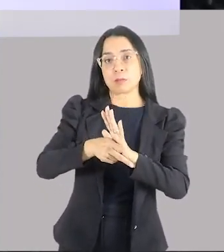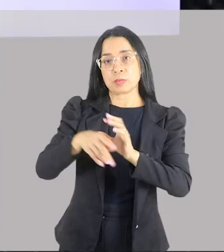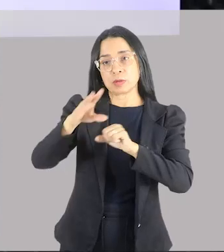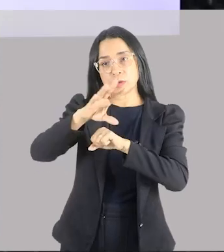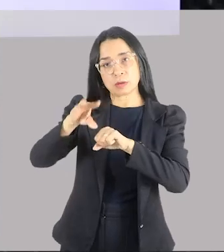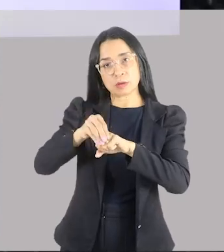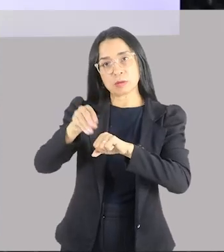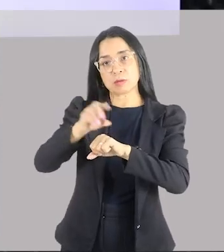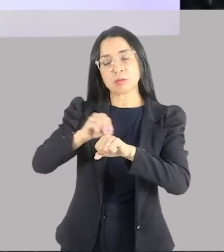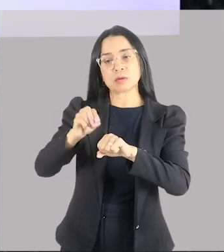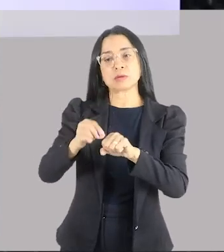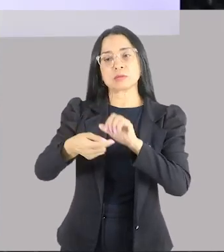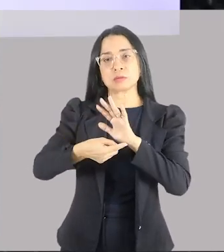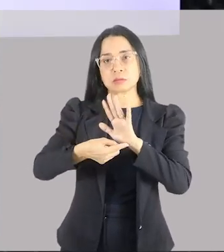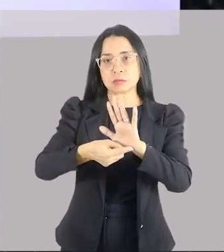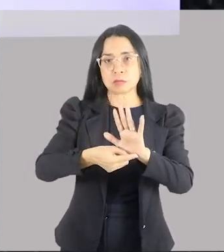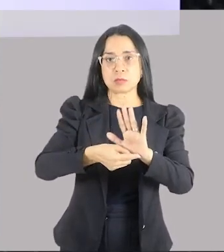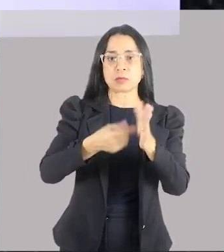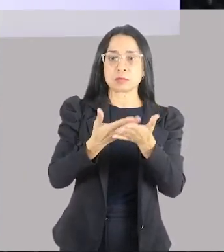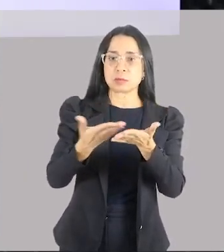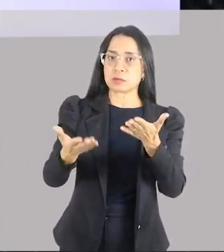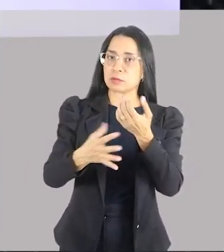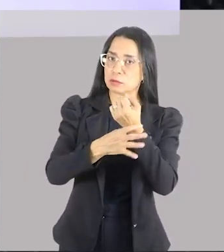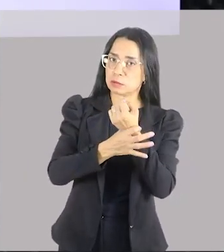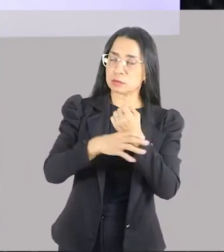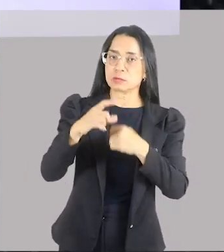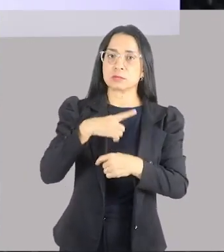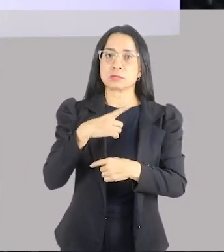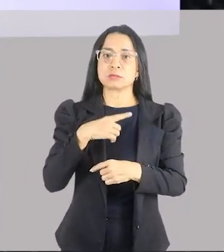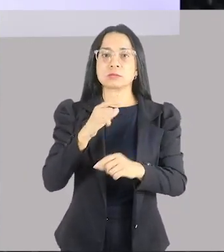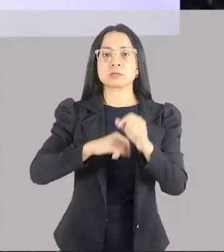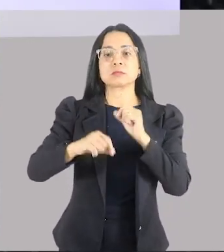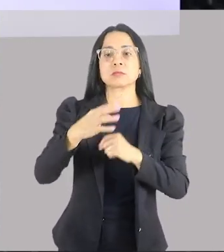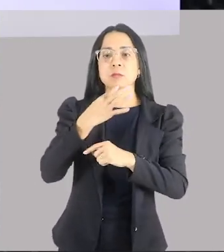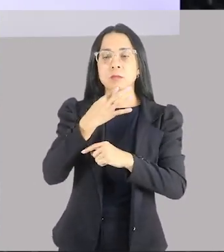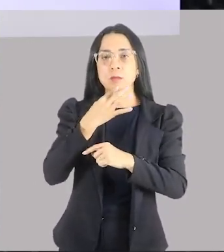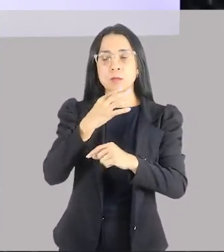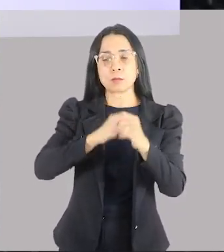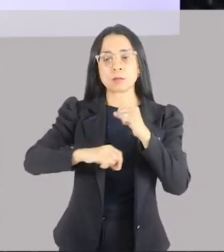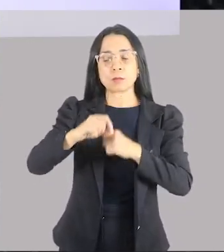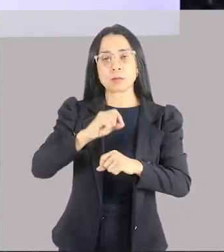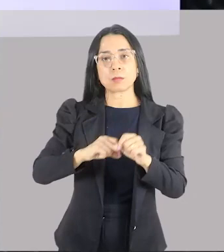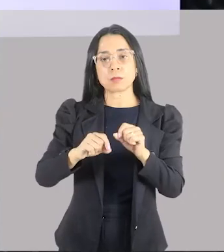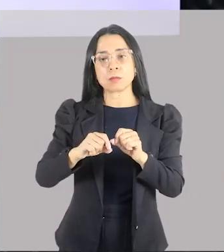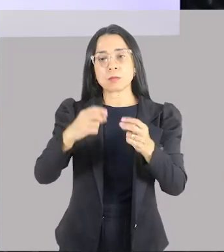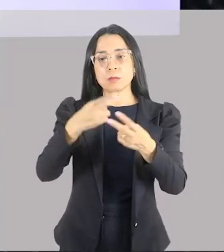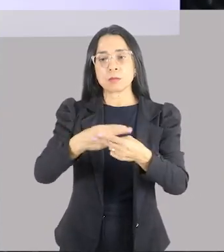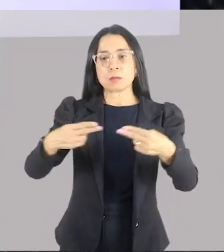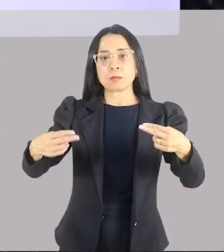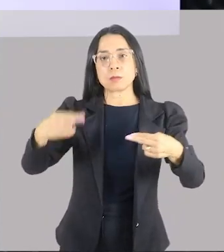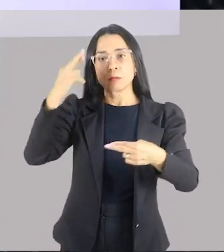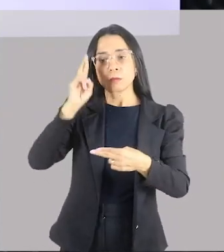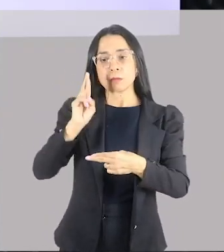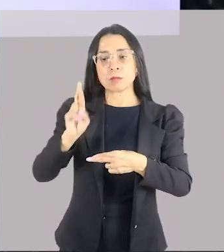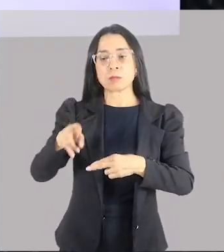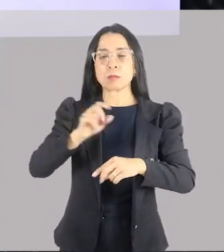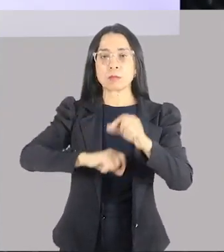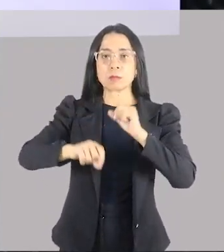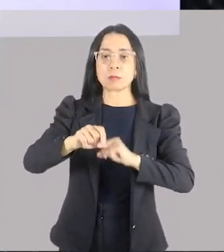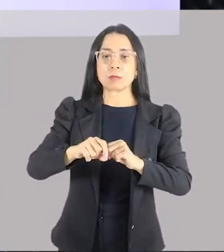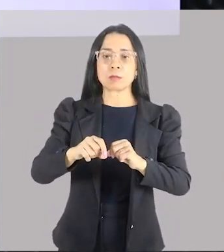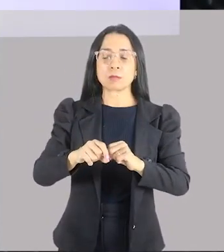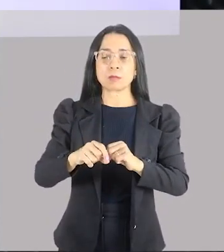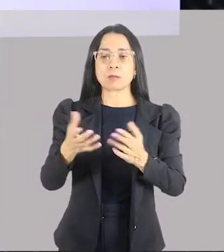conhecimento ele assevera e traz para a gente que a segurança vem deste conhecimento, deste elemento racional,